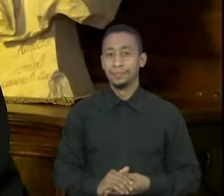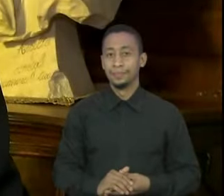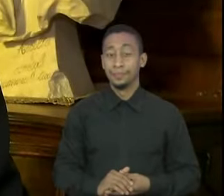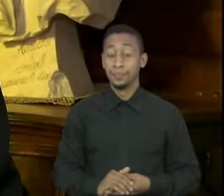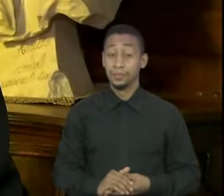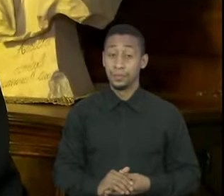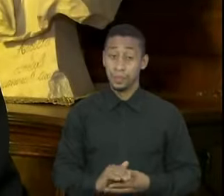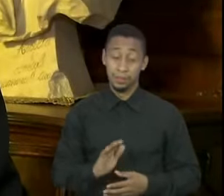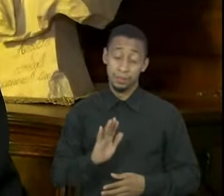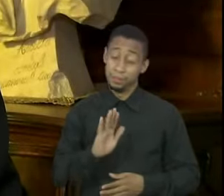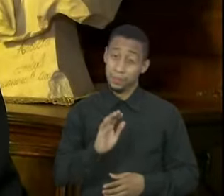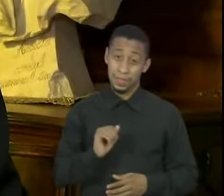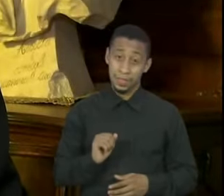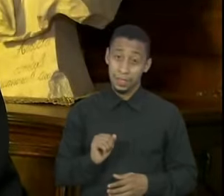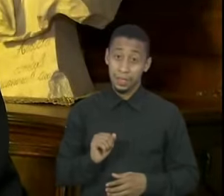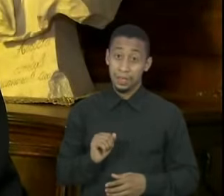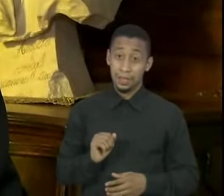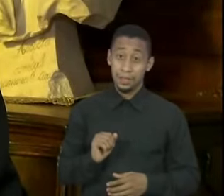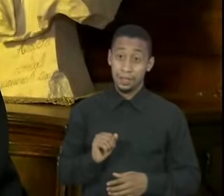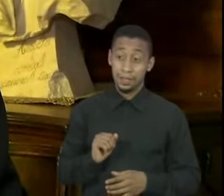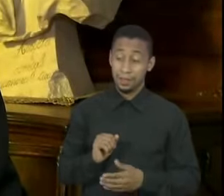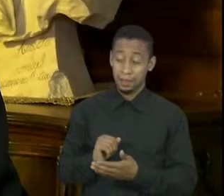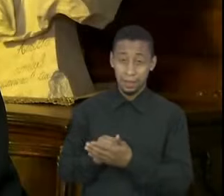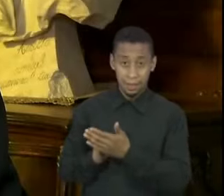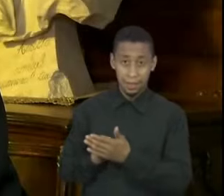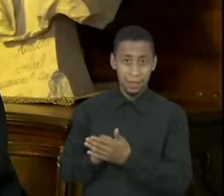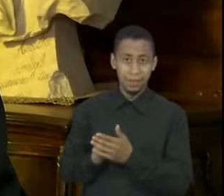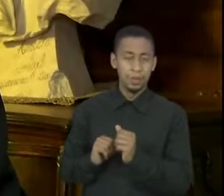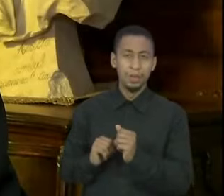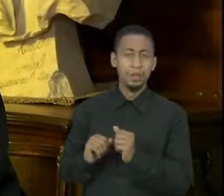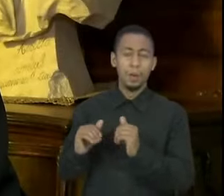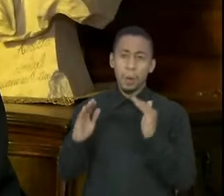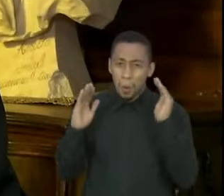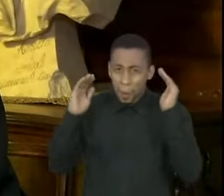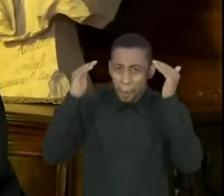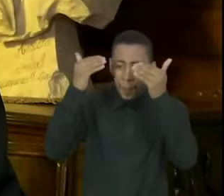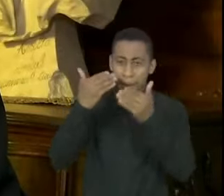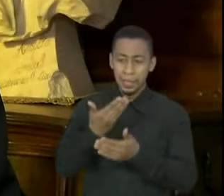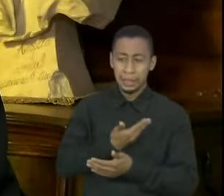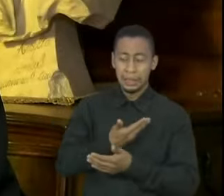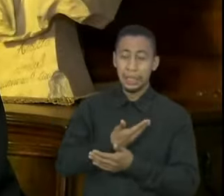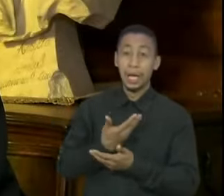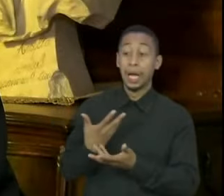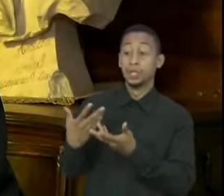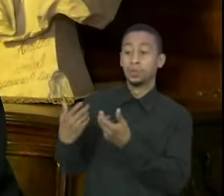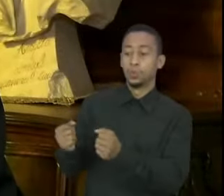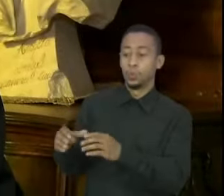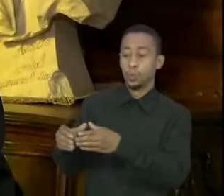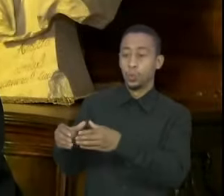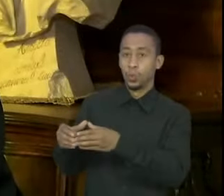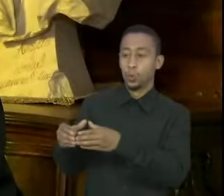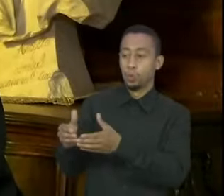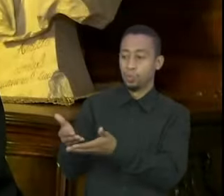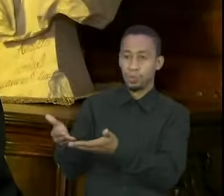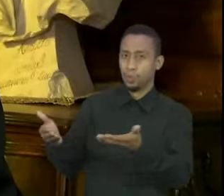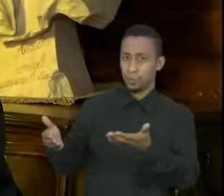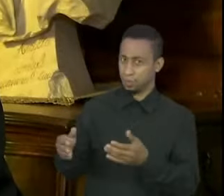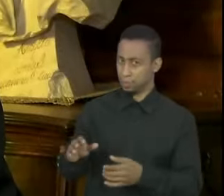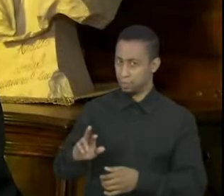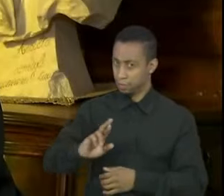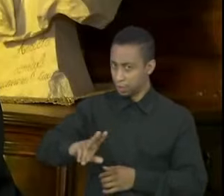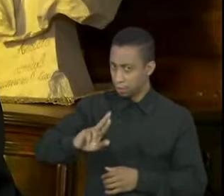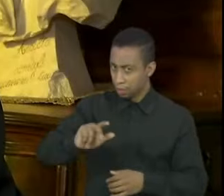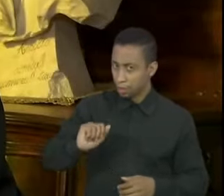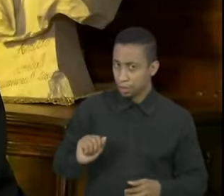e não não não foi não foi porque o papa cedeu a grupos conservadores isso interpretações